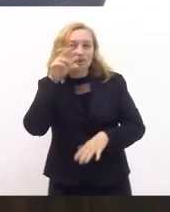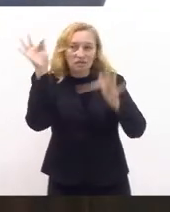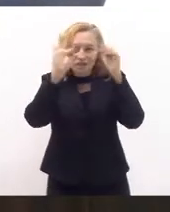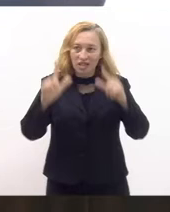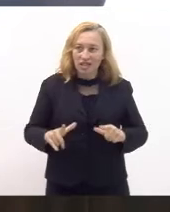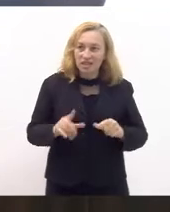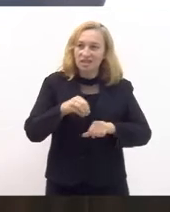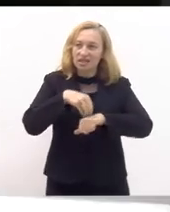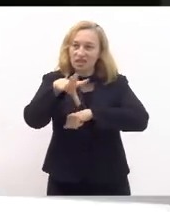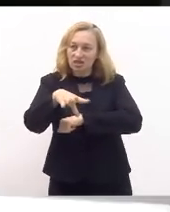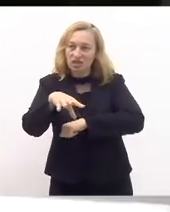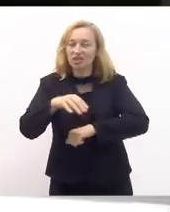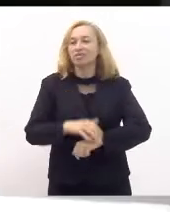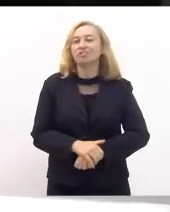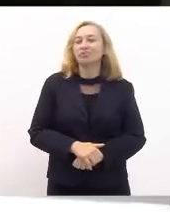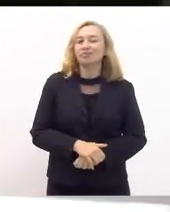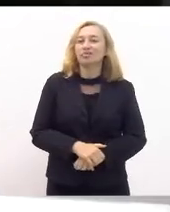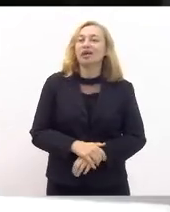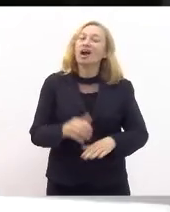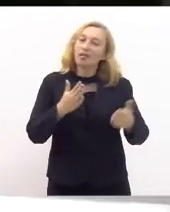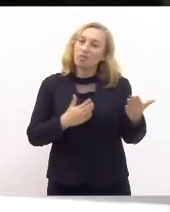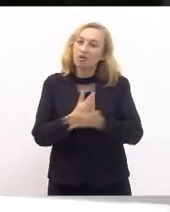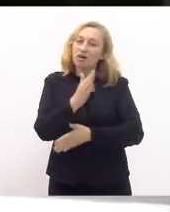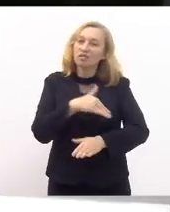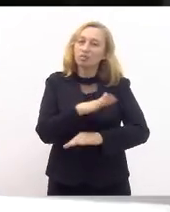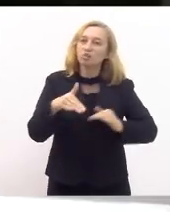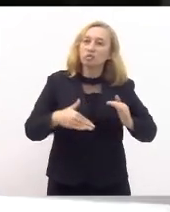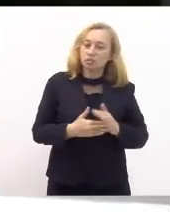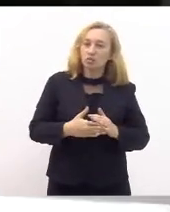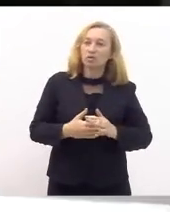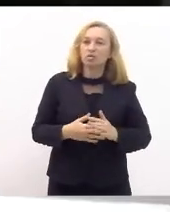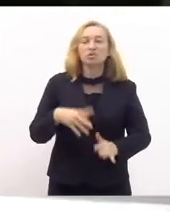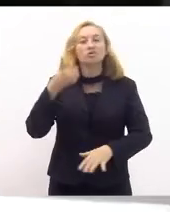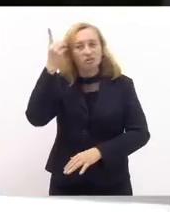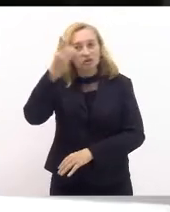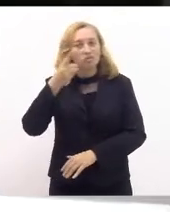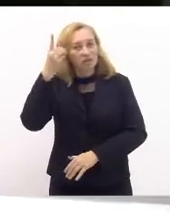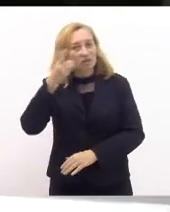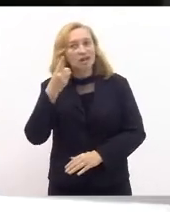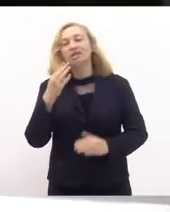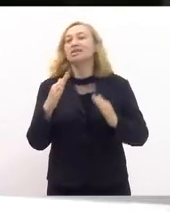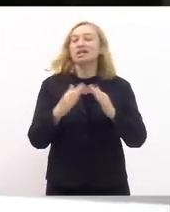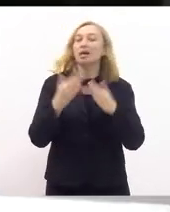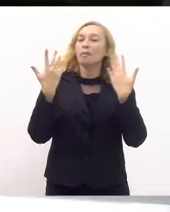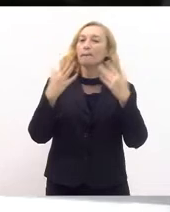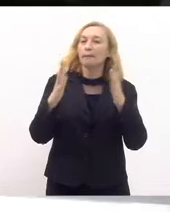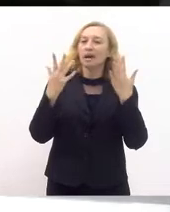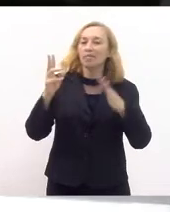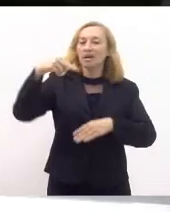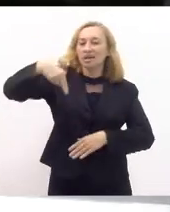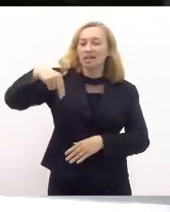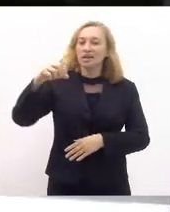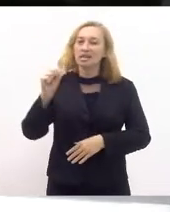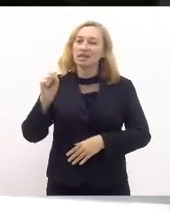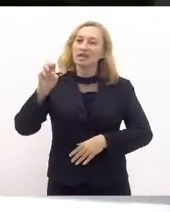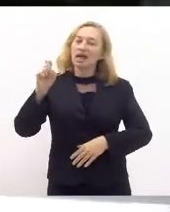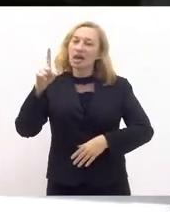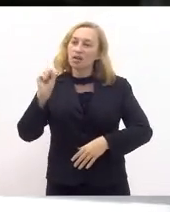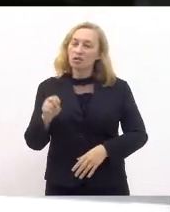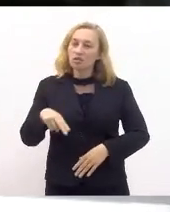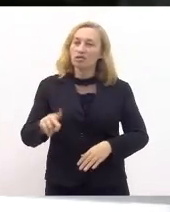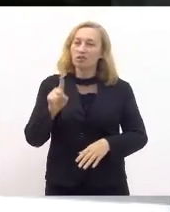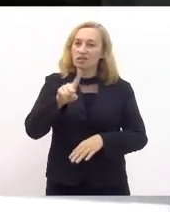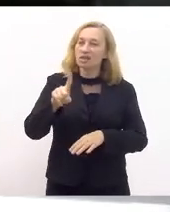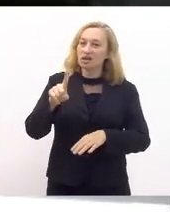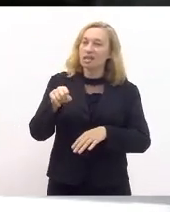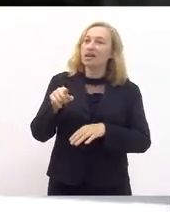nessa indicação e foi aprovado por todos os membros aqui dessa casa. Então, parabéns, Nelson, realmente você recebeu todas as